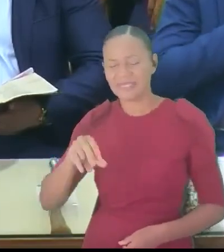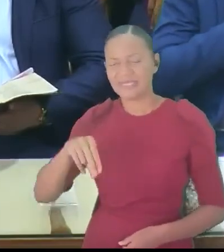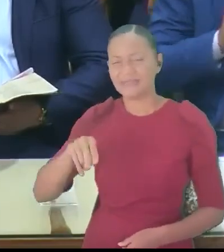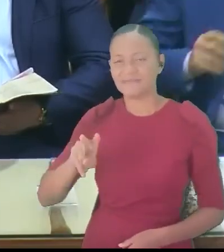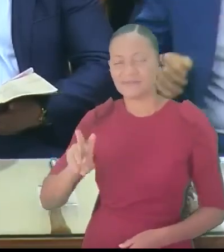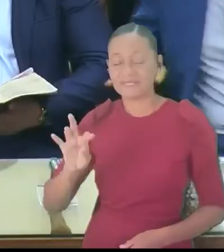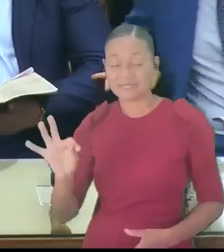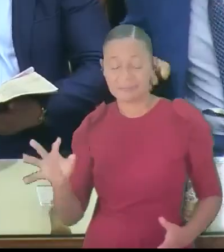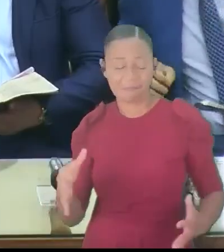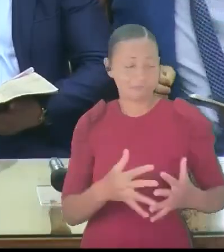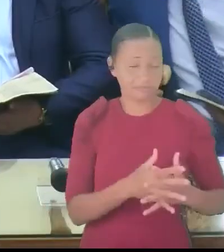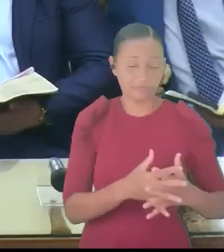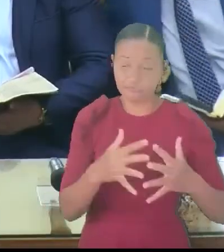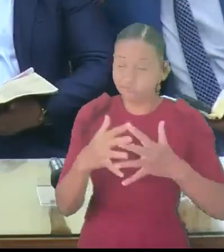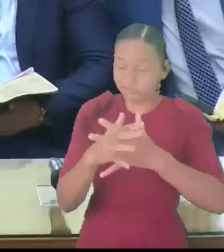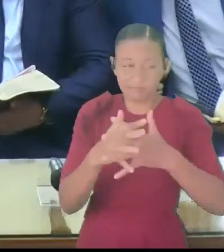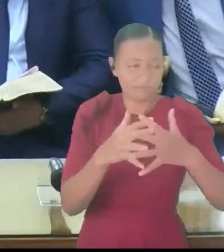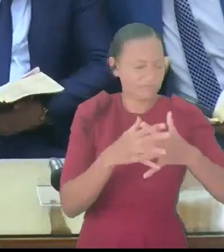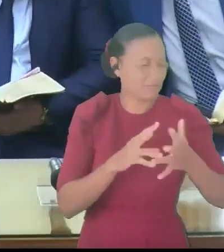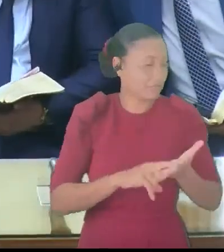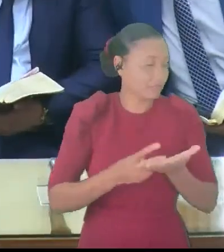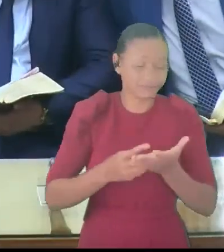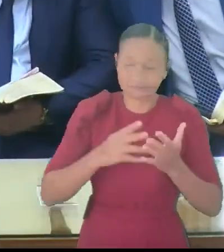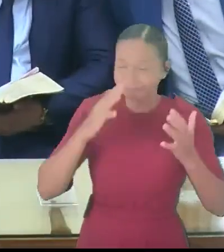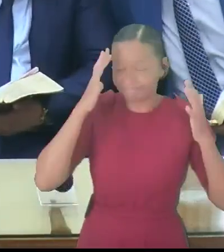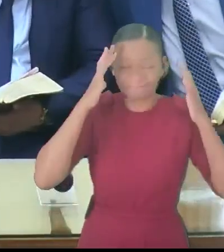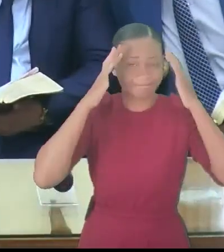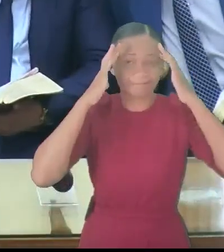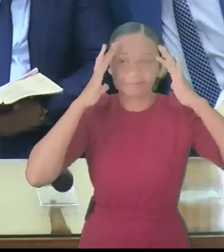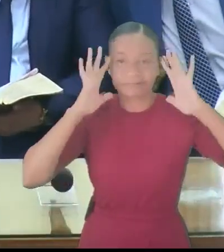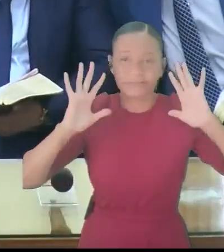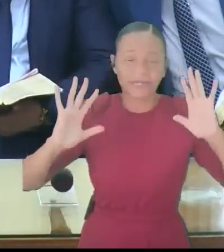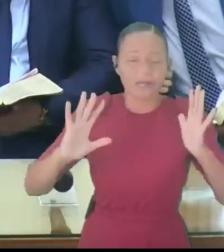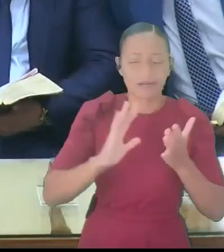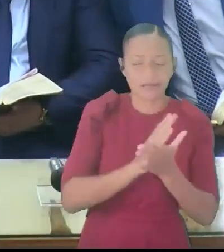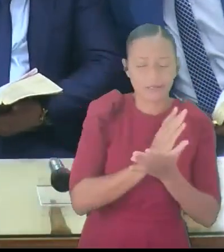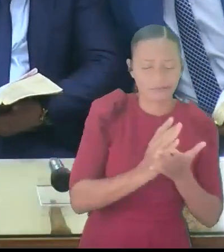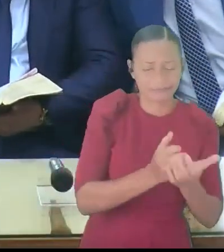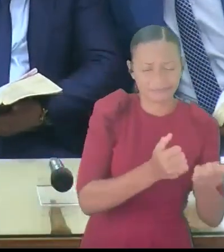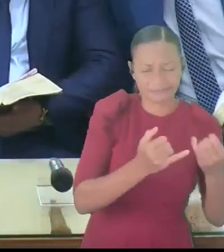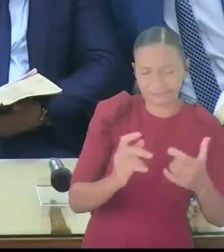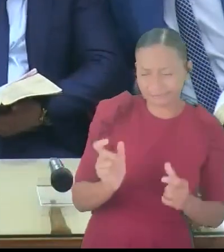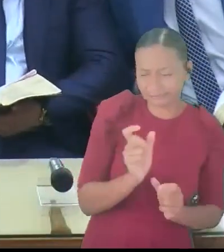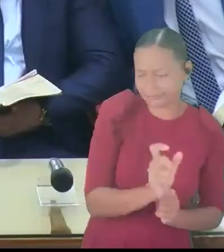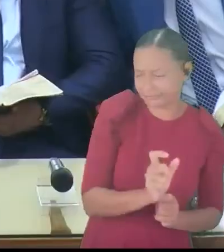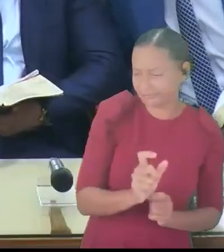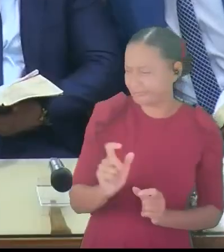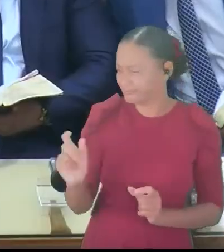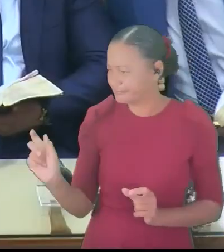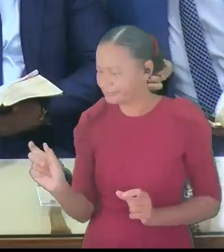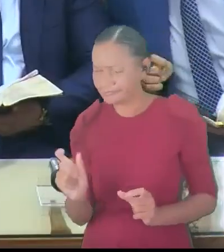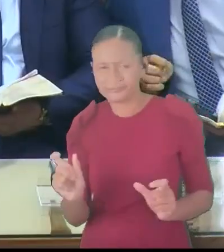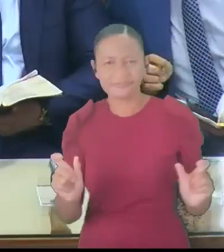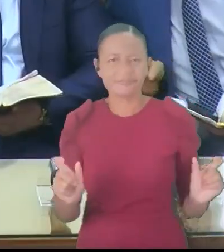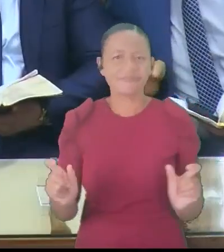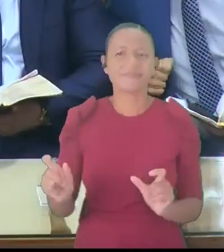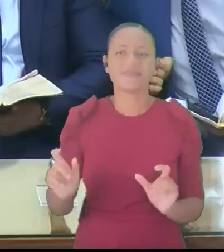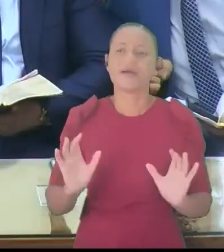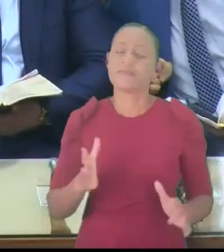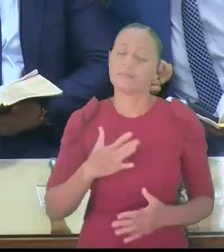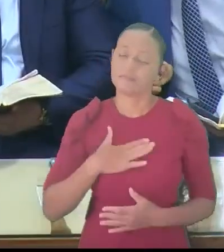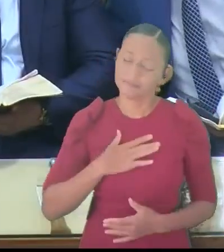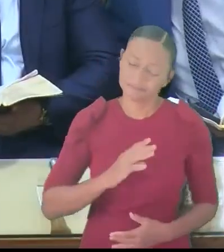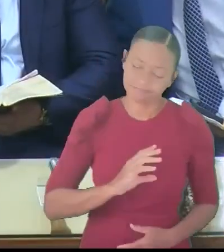uma confusão. Pastor Oswaldo, por que numas Bíblias diz uma palavra e outra diz uma palavra diferente? Meus